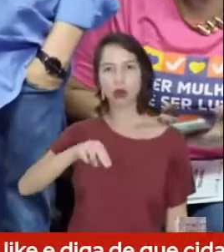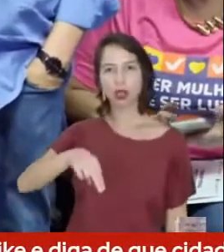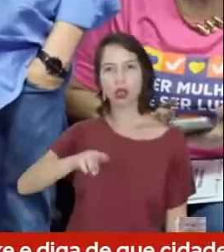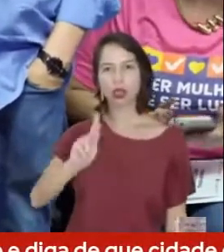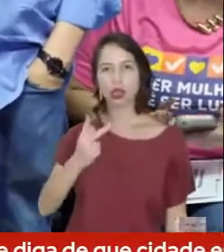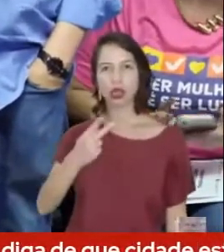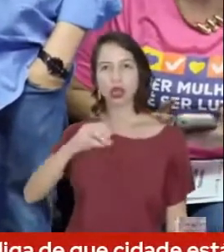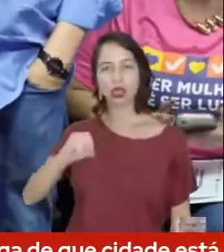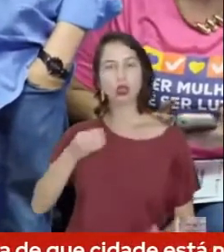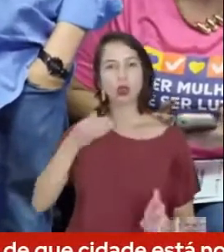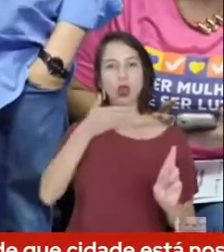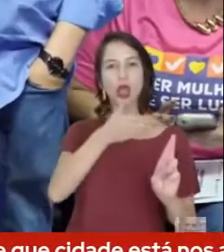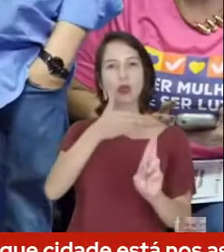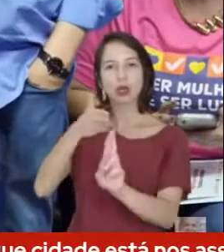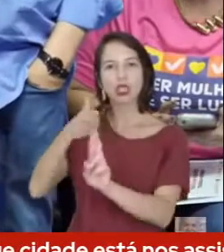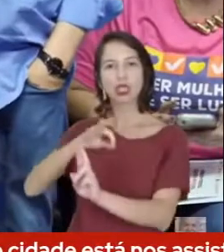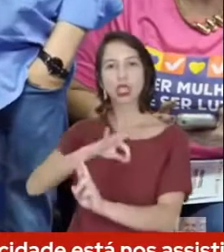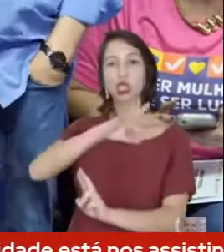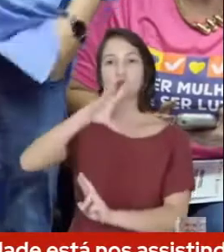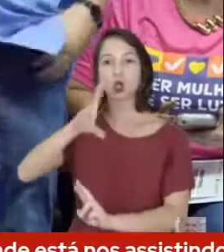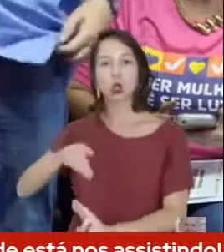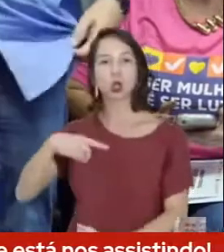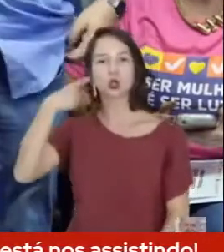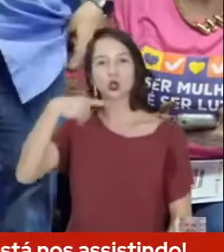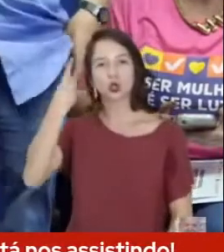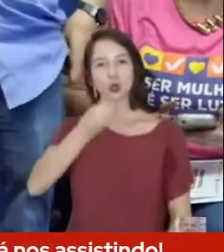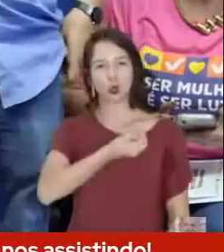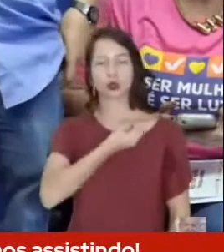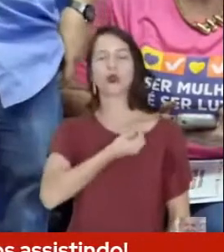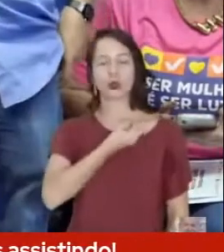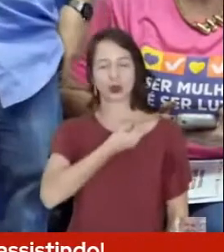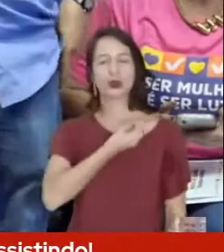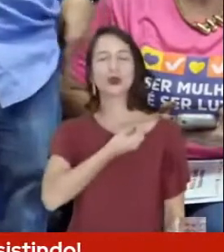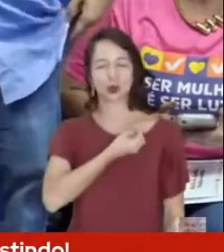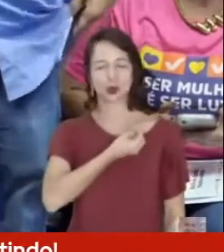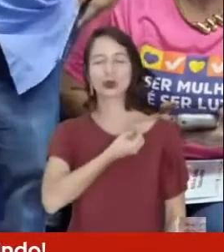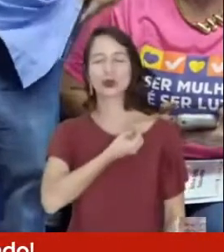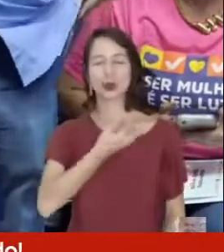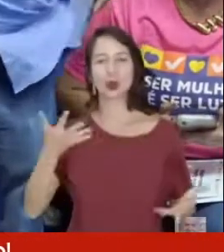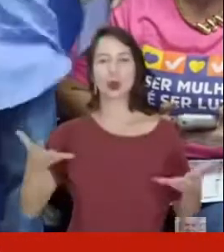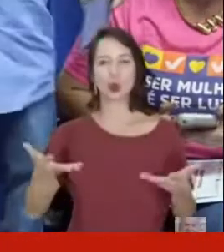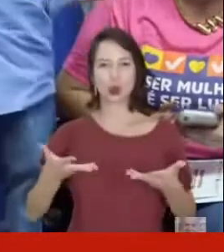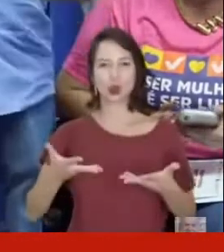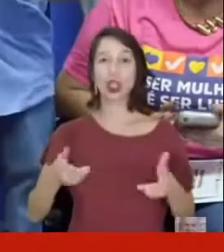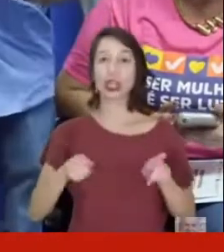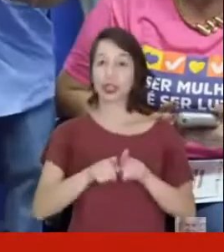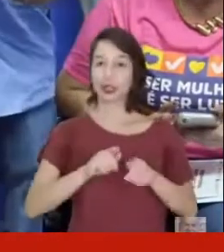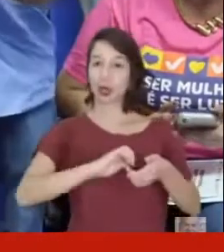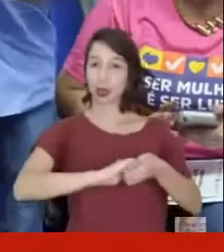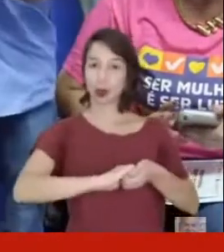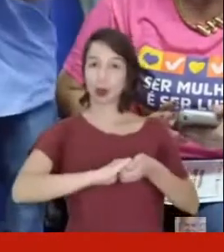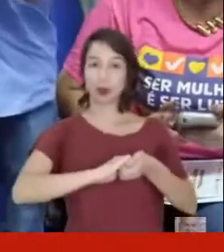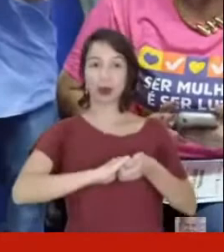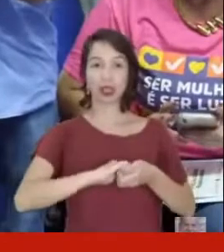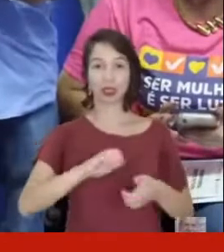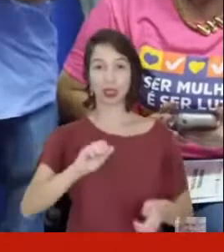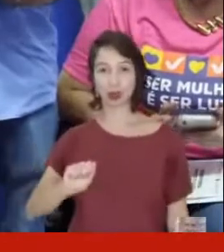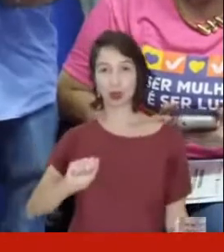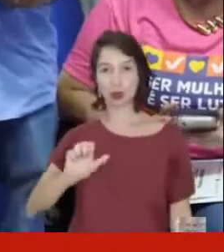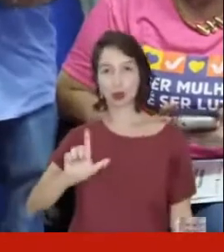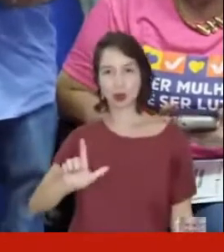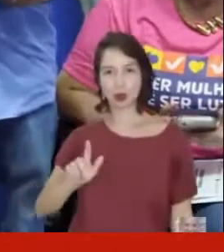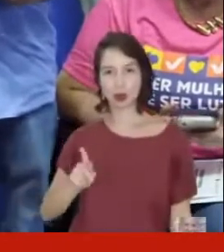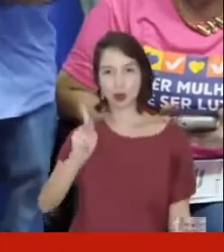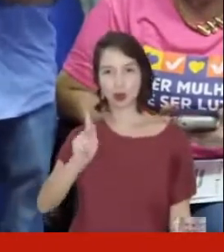Alckmin, que ainda é o meu governador. E o Lula, que ainda é